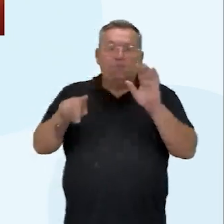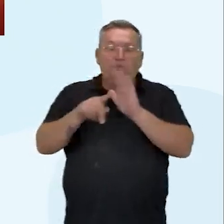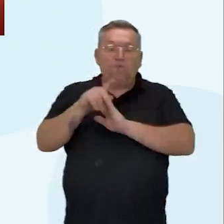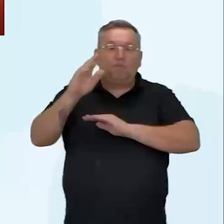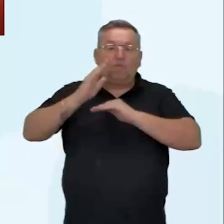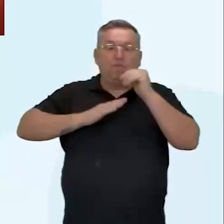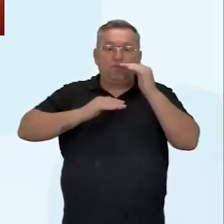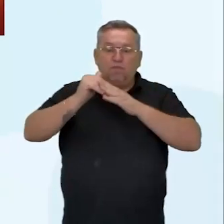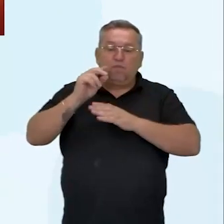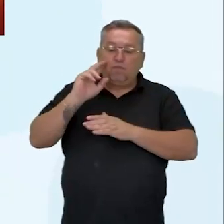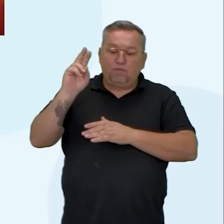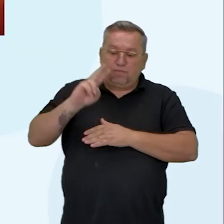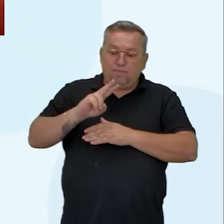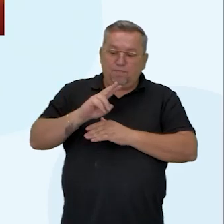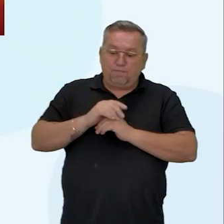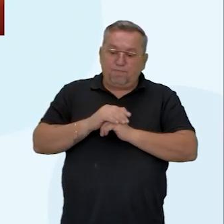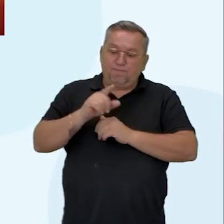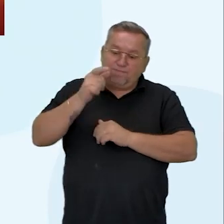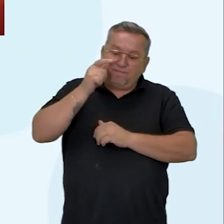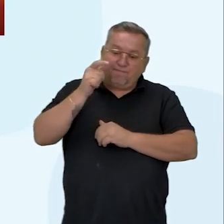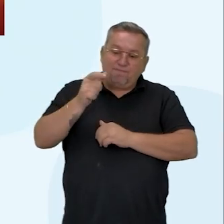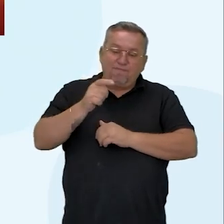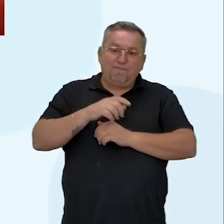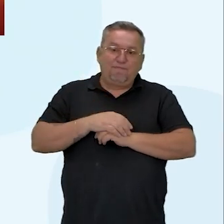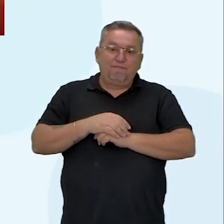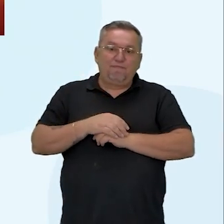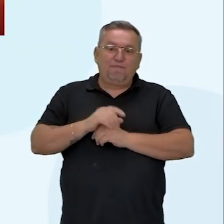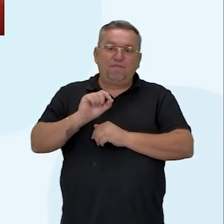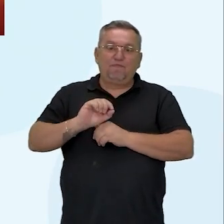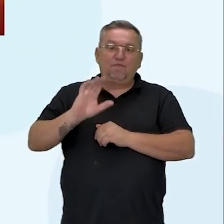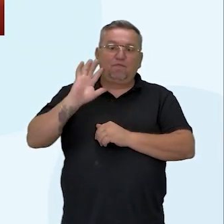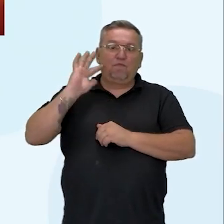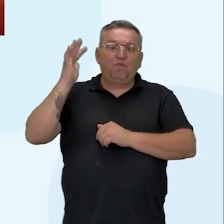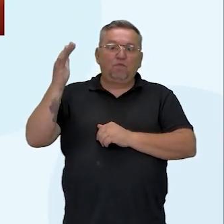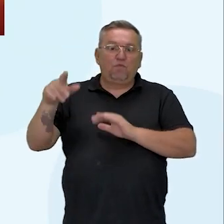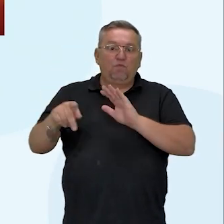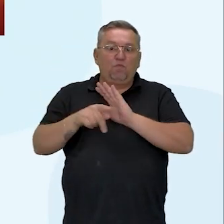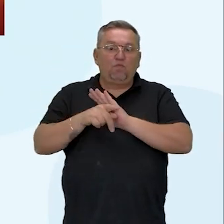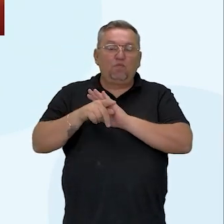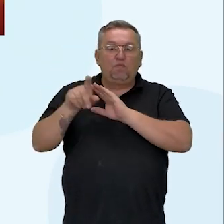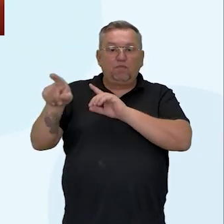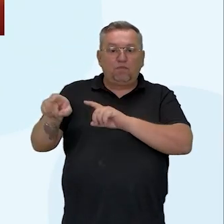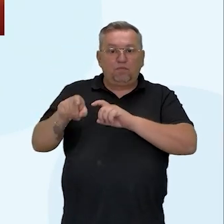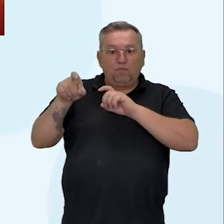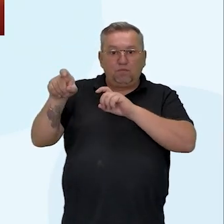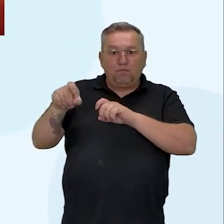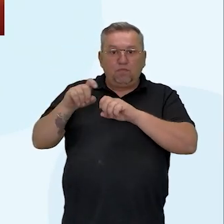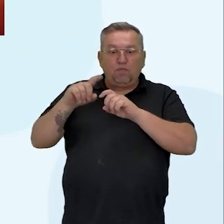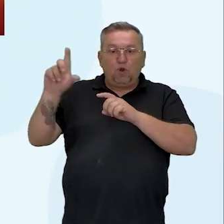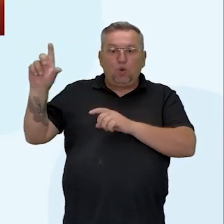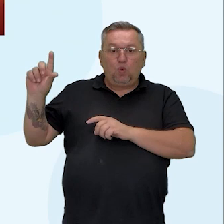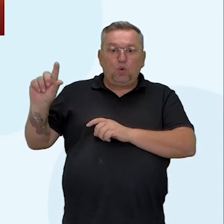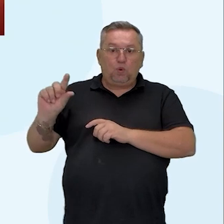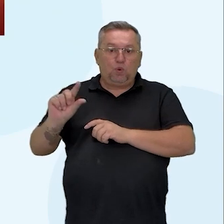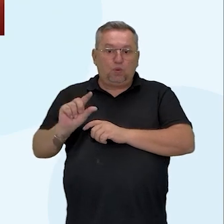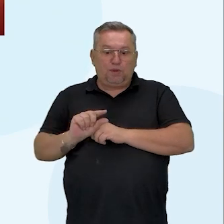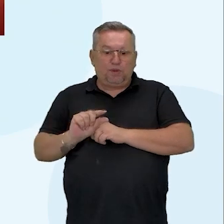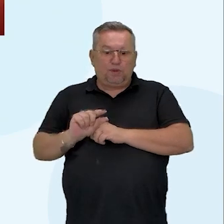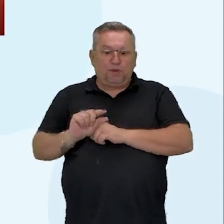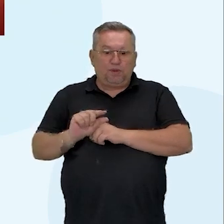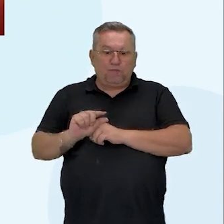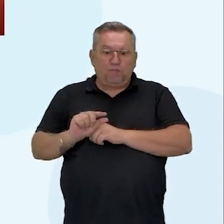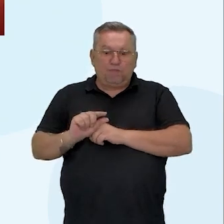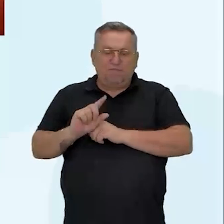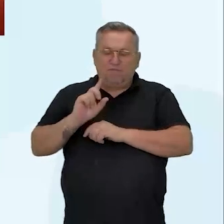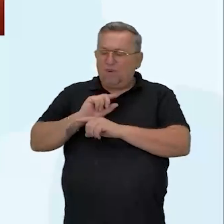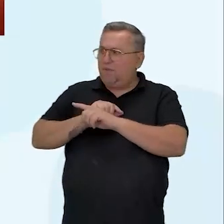atividade. Tá vendo aqui, Mafê? Olha que interessante. O que aconteceu com a atividade agrícola? Despenca. Ela começa a despencar,